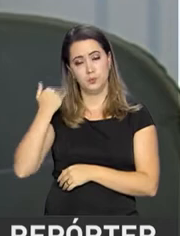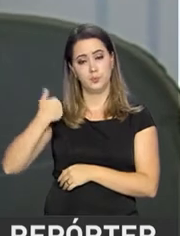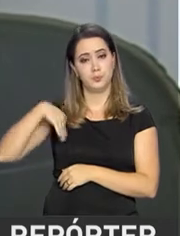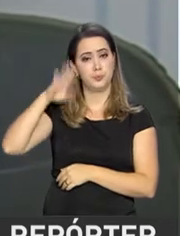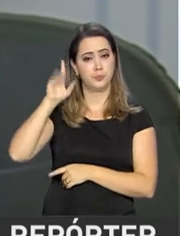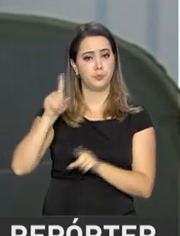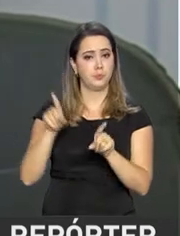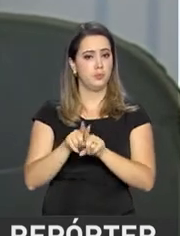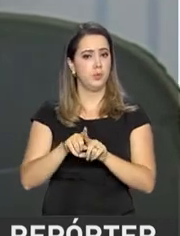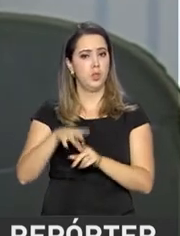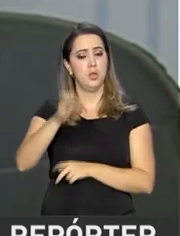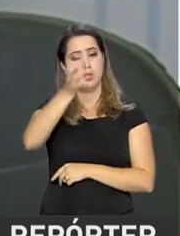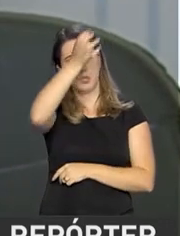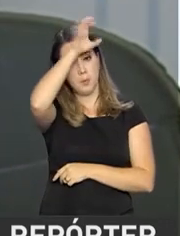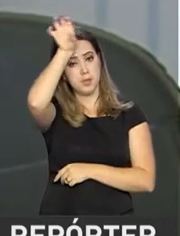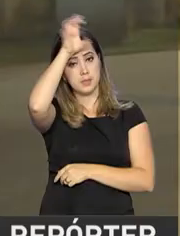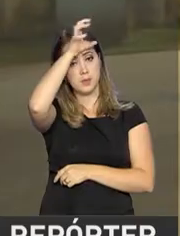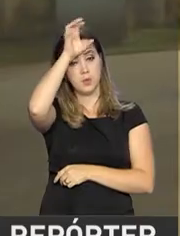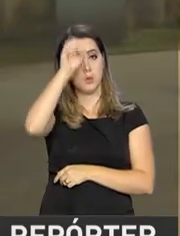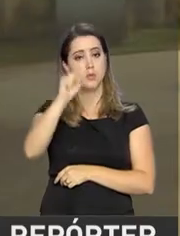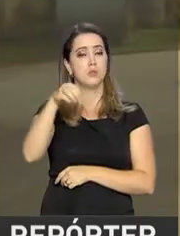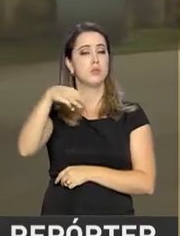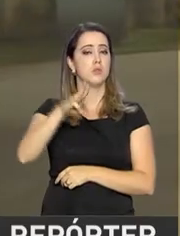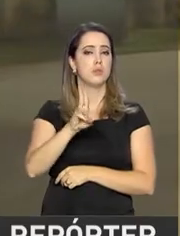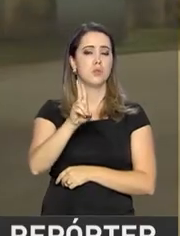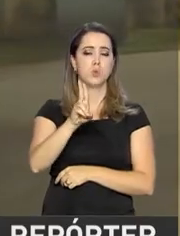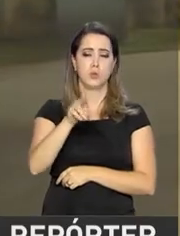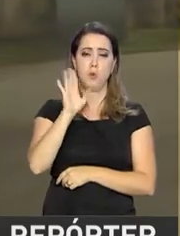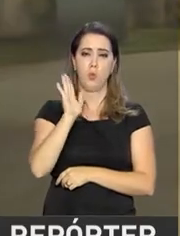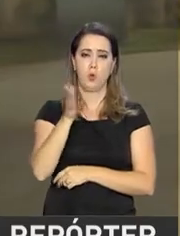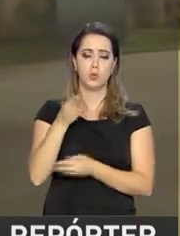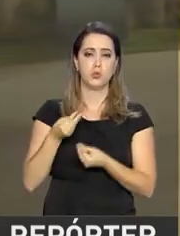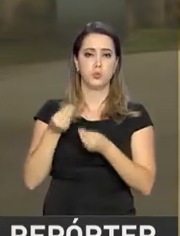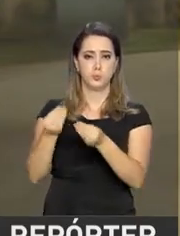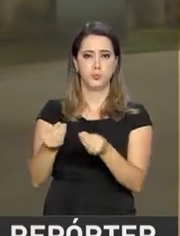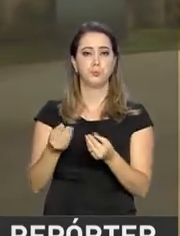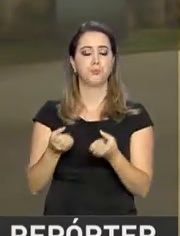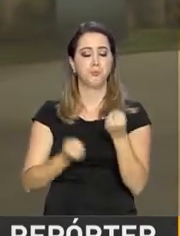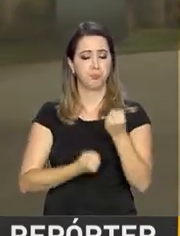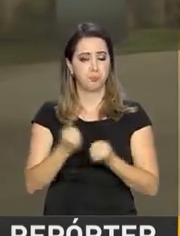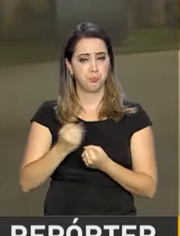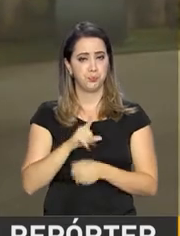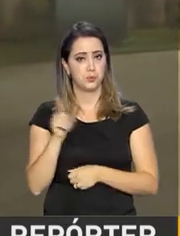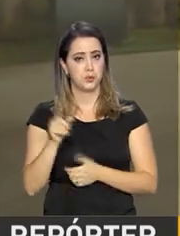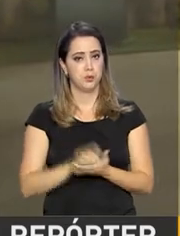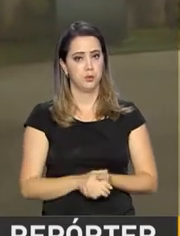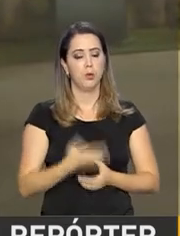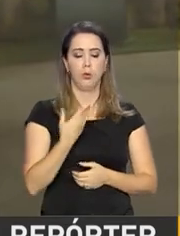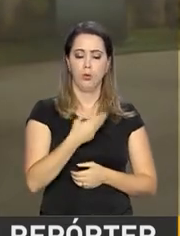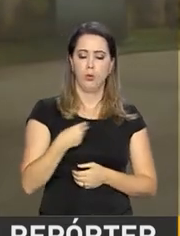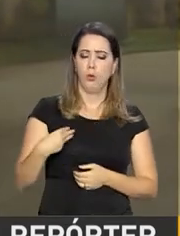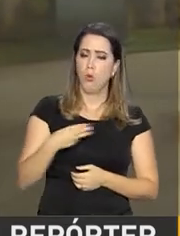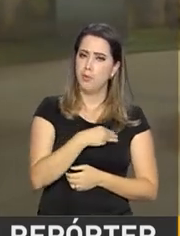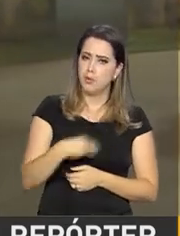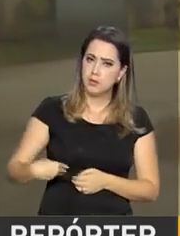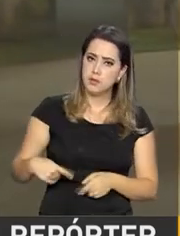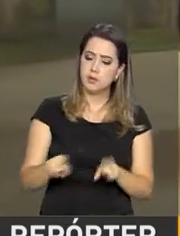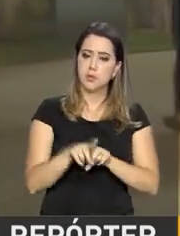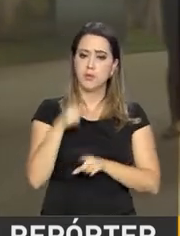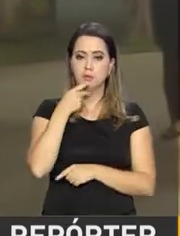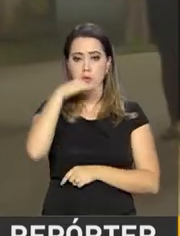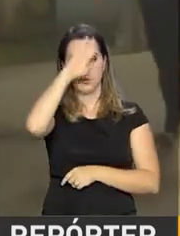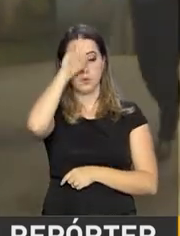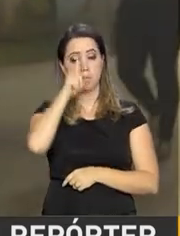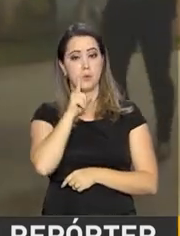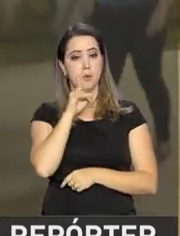e também as ambulâncias SAMU que foram enviadas. O ministro da Saúde também falou sobre febre amarela. Segundo ele, do dia 1º de julho